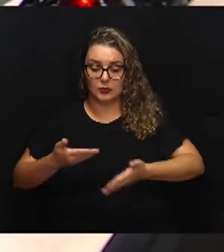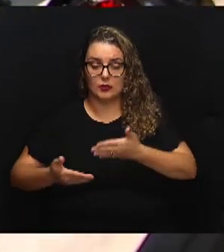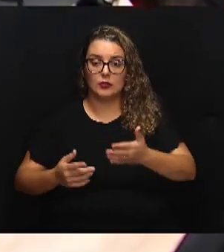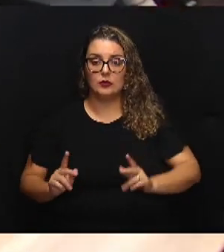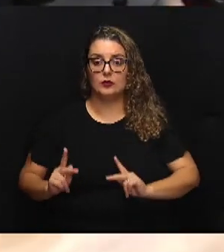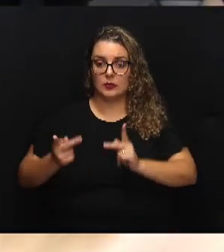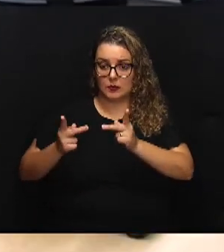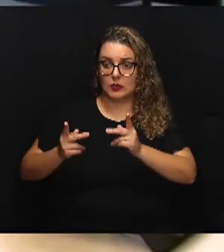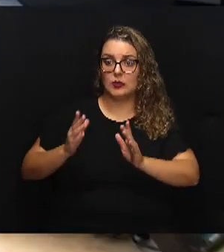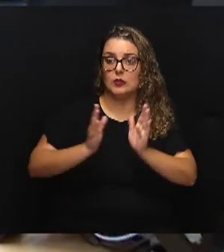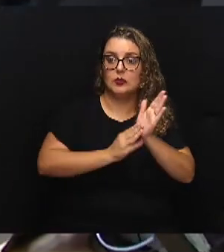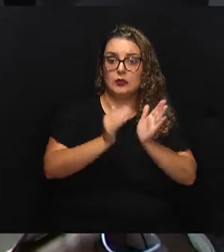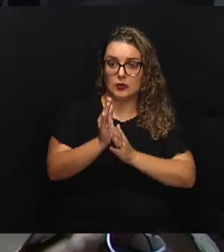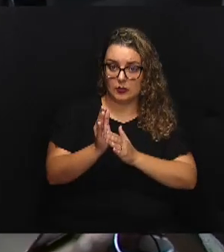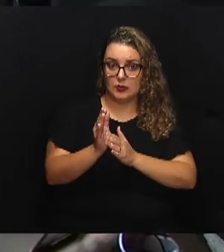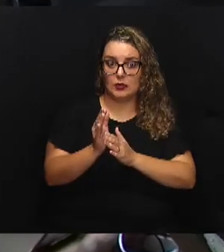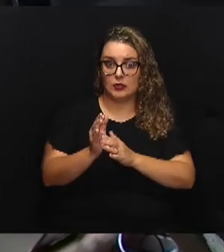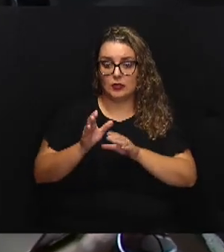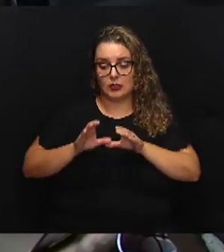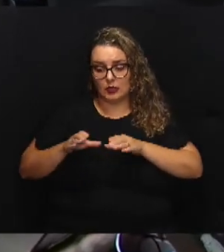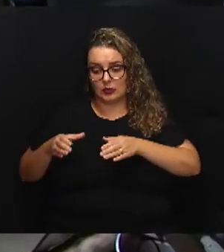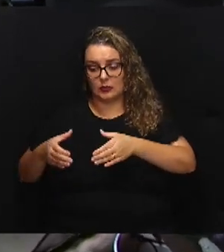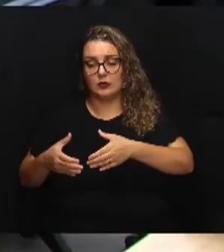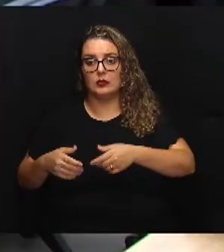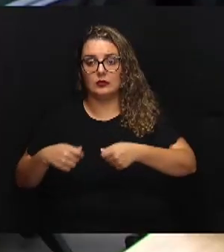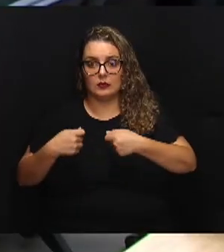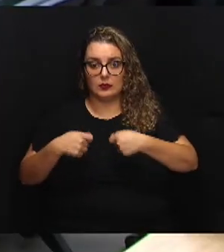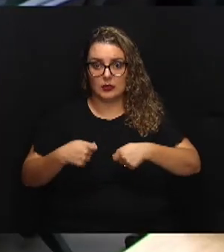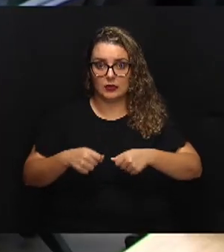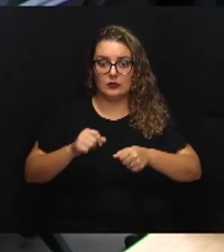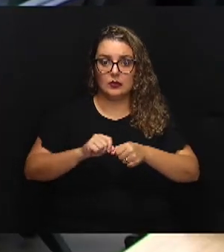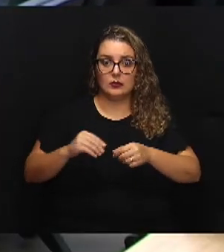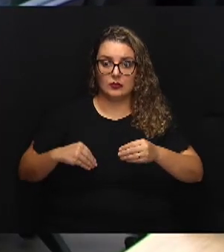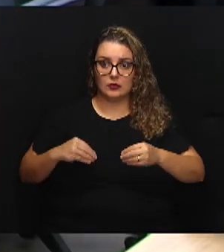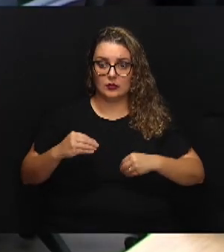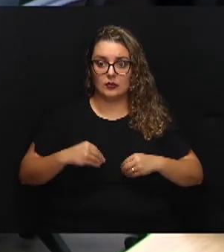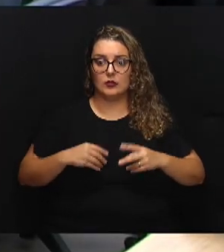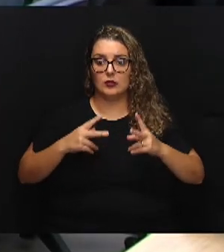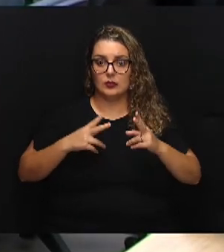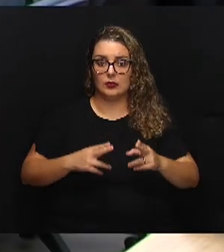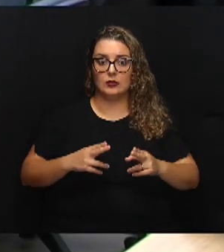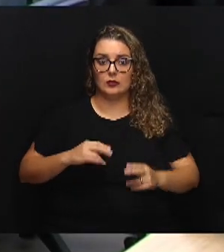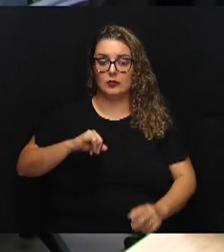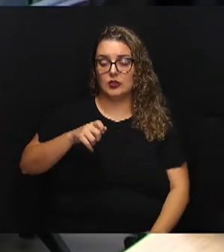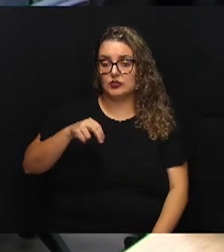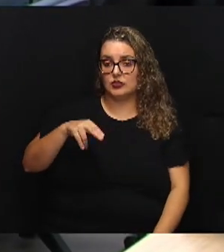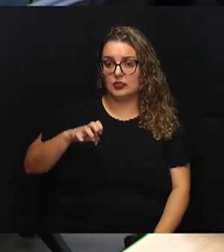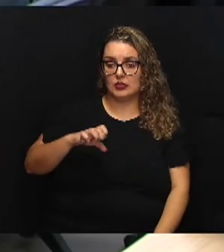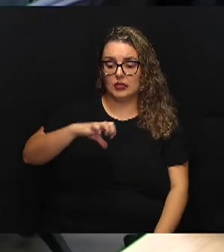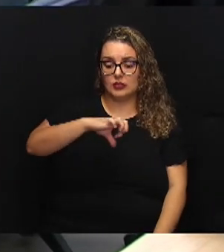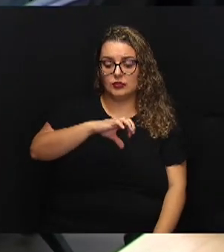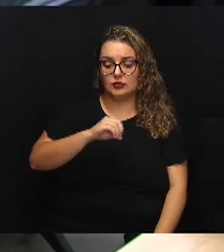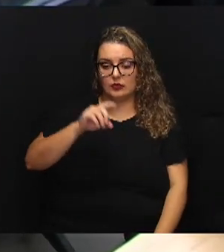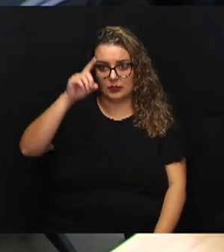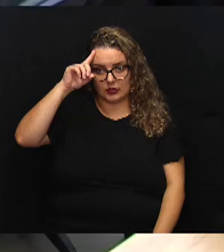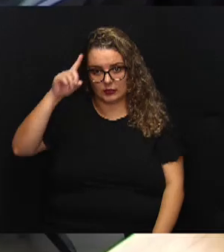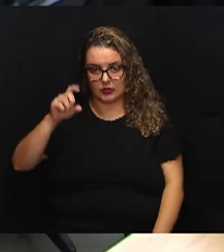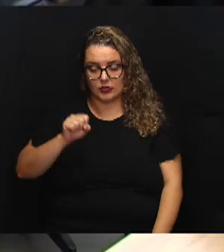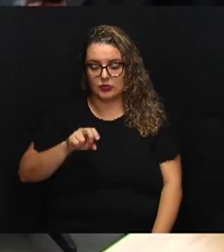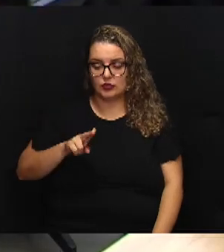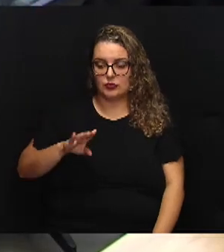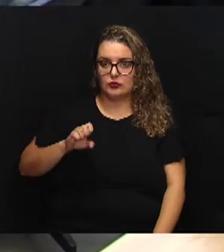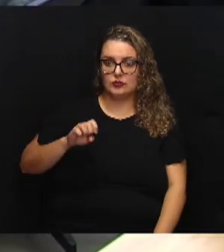eleitos, concursados e comissionados deverão realizar os exames com uma janela mínima de 90 dias para